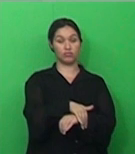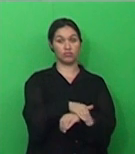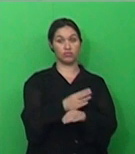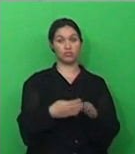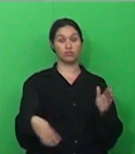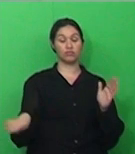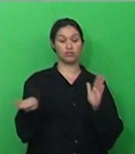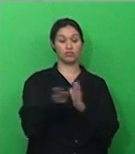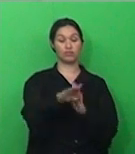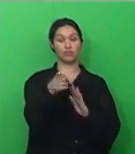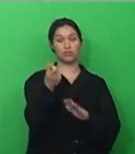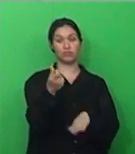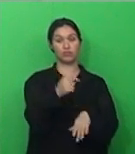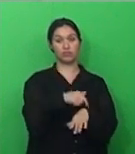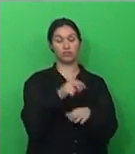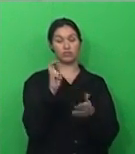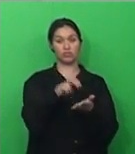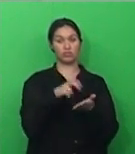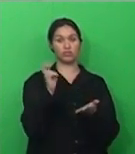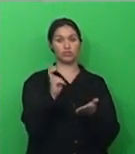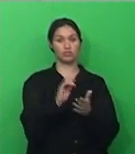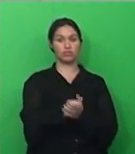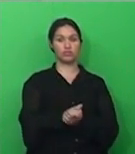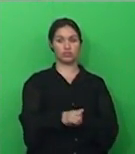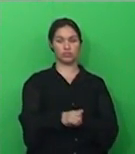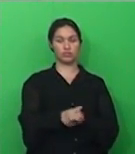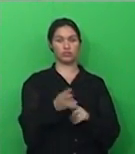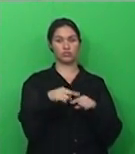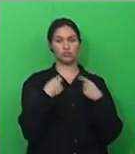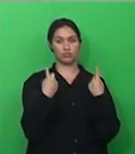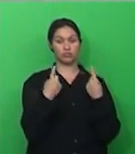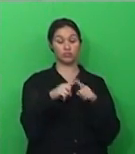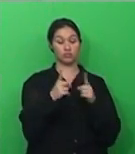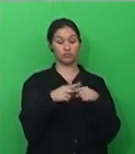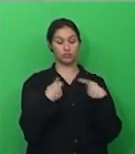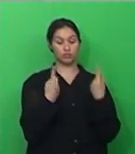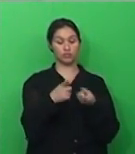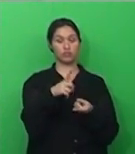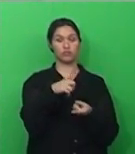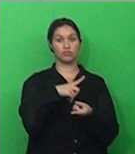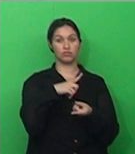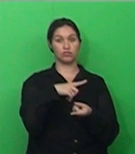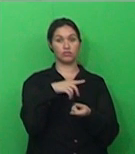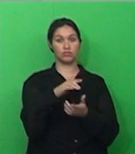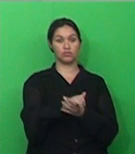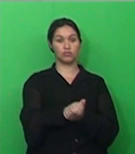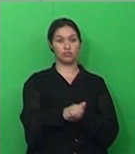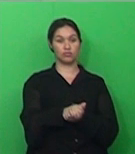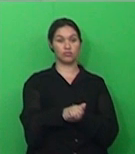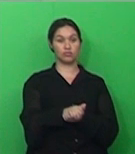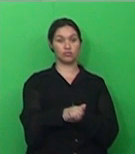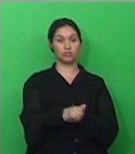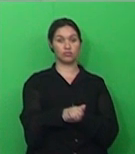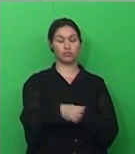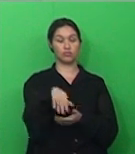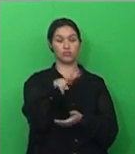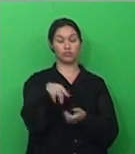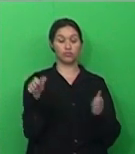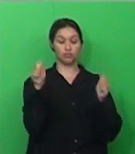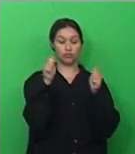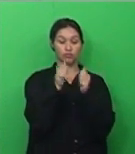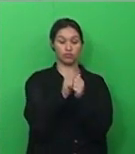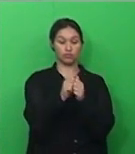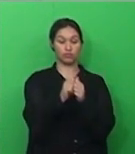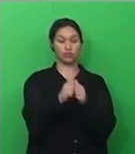fechar, vereadores, todos aqui têm que tomar ciência que nós, como está lá, não dá para tocar. Precisamos